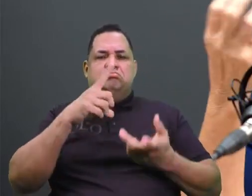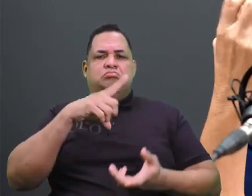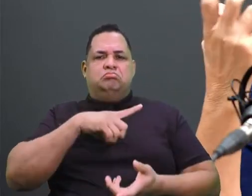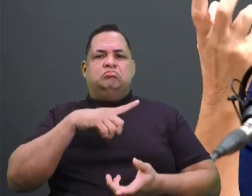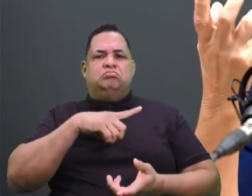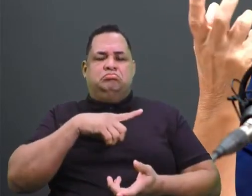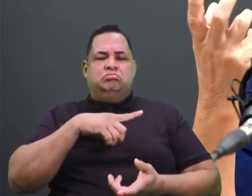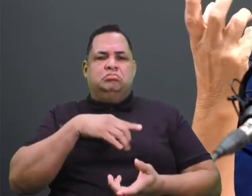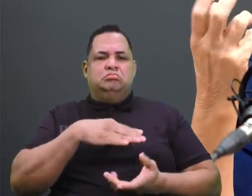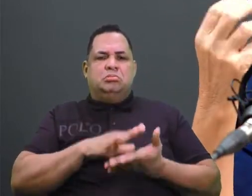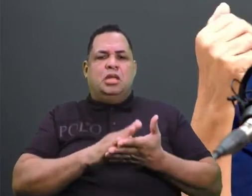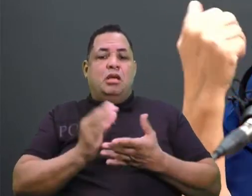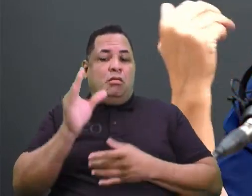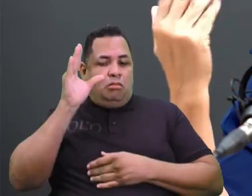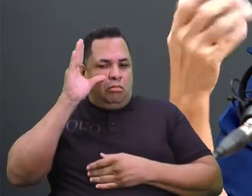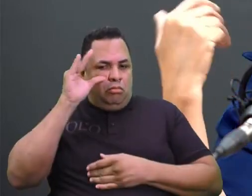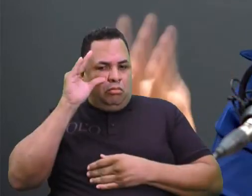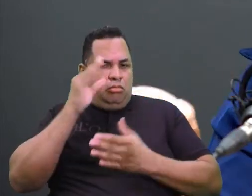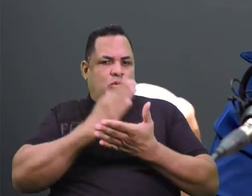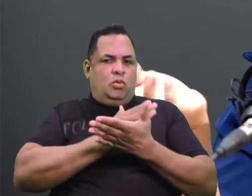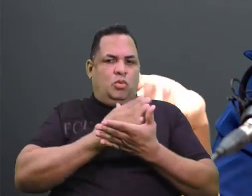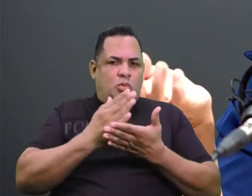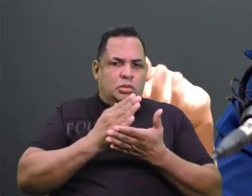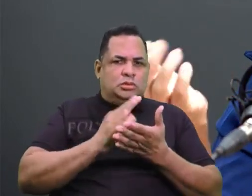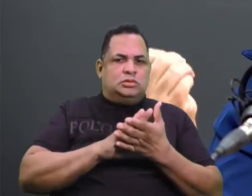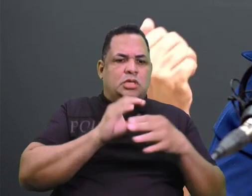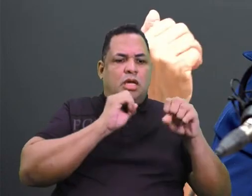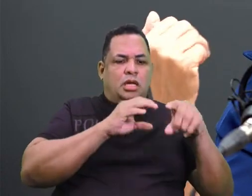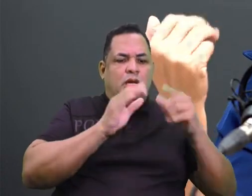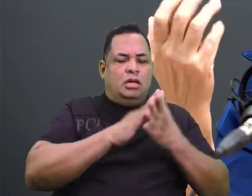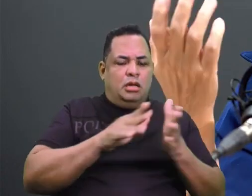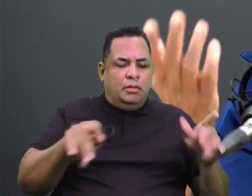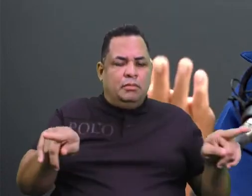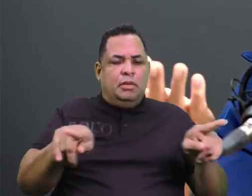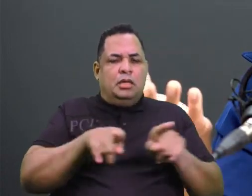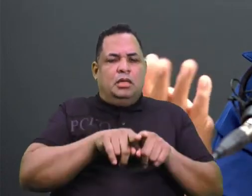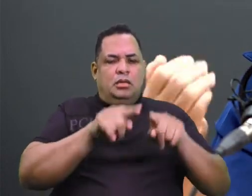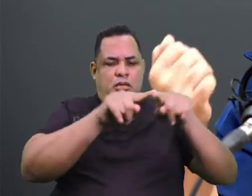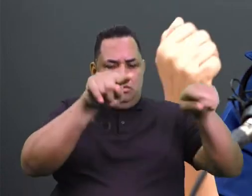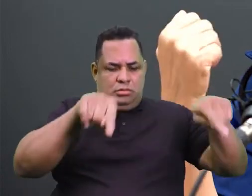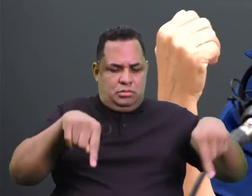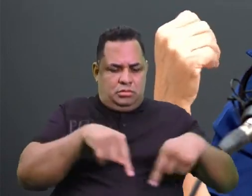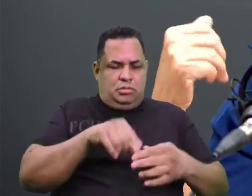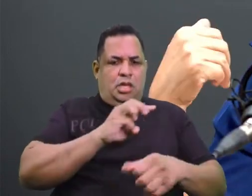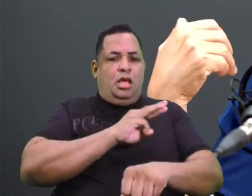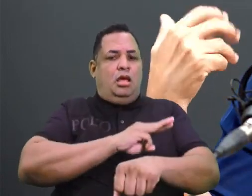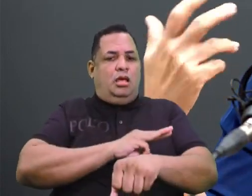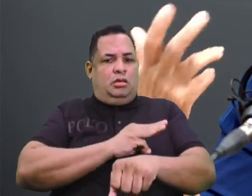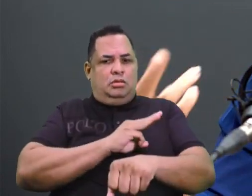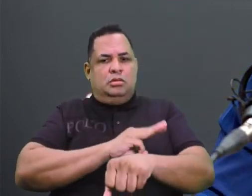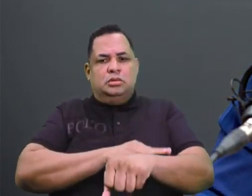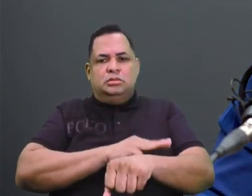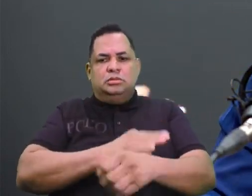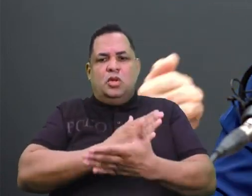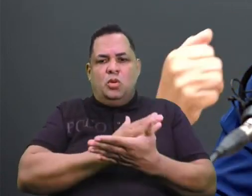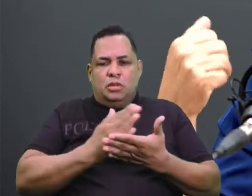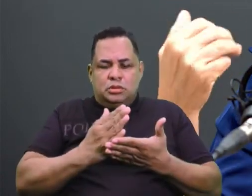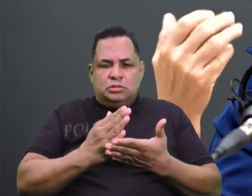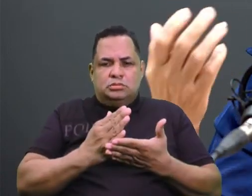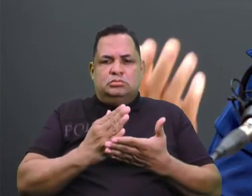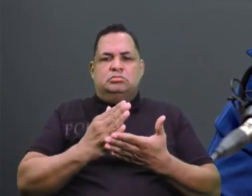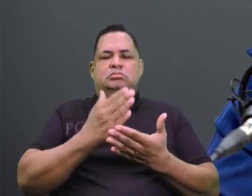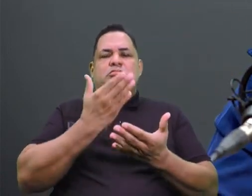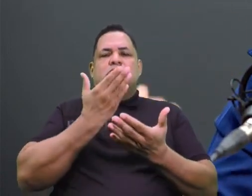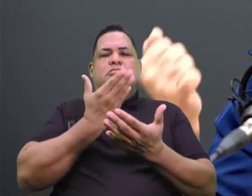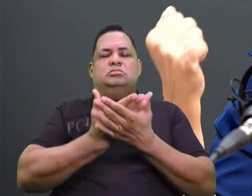ali interessante. E já comecei a levar para a sala de aula. Então, foi por conta do Wesley que comecei a estudar,